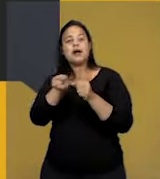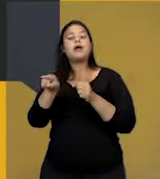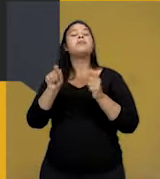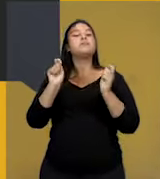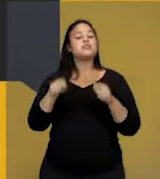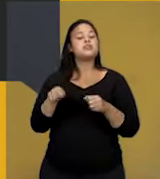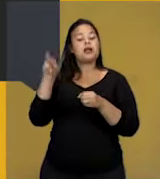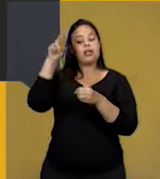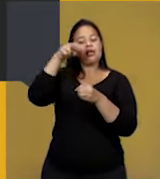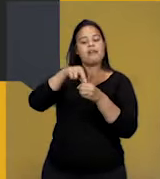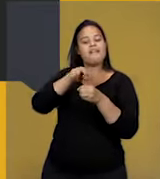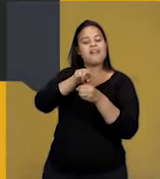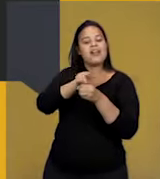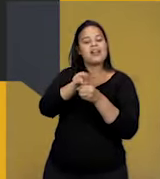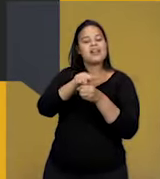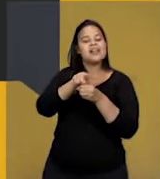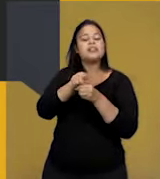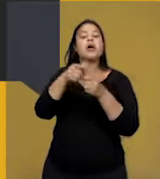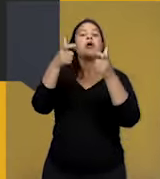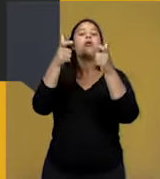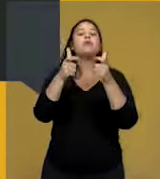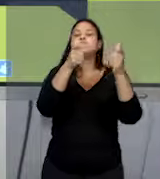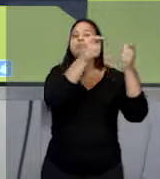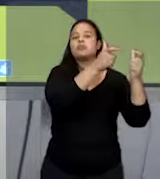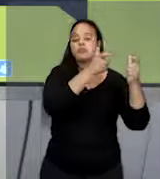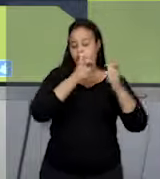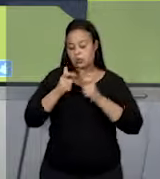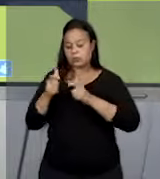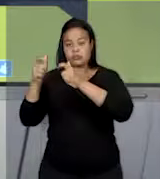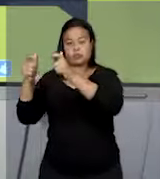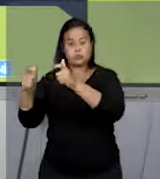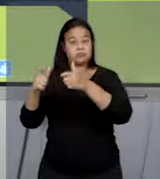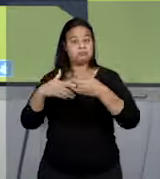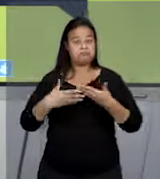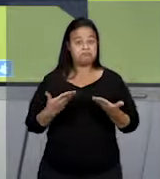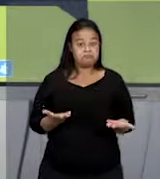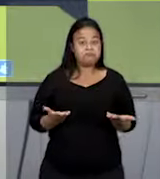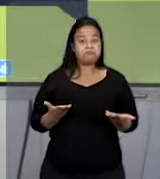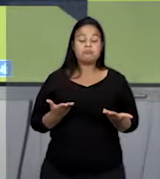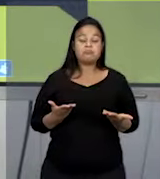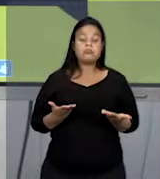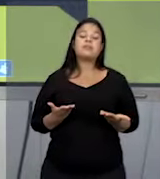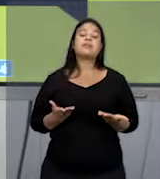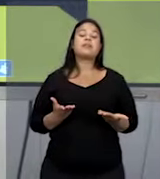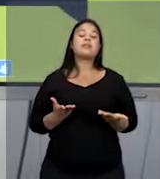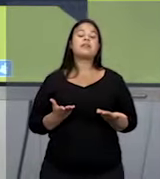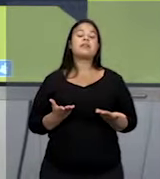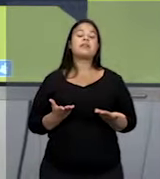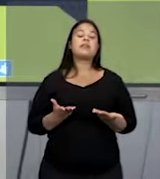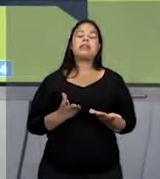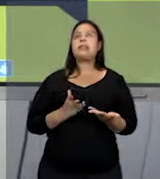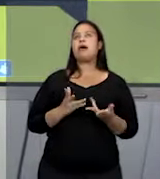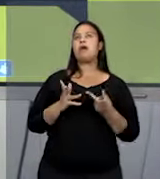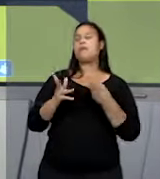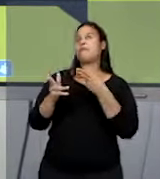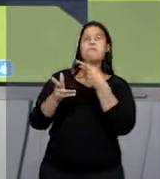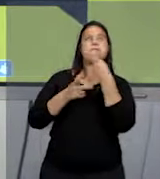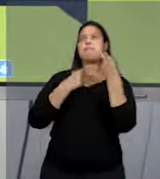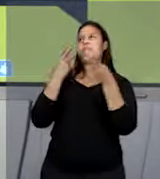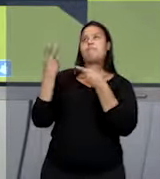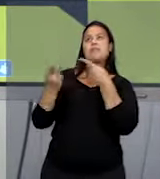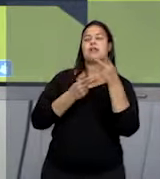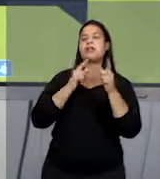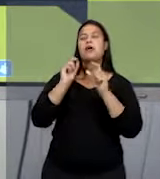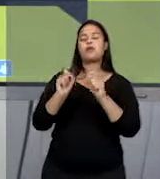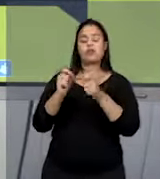de referência para determinar as direções. Então, pessoal, não vale dizer que um